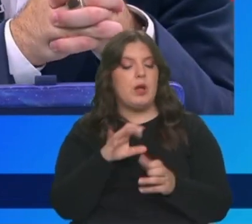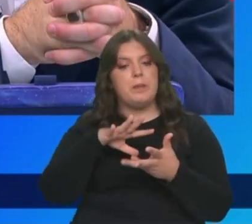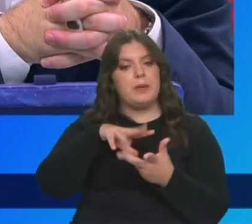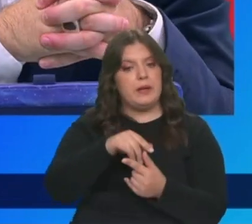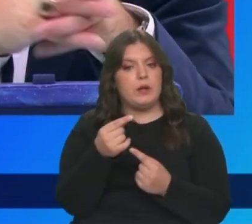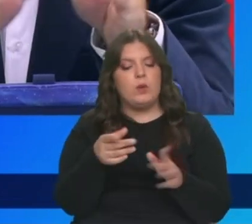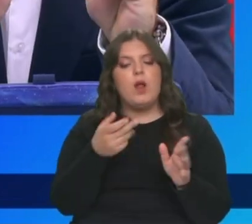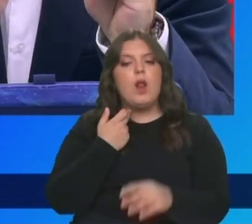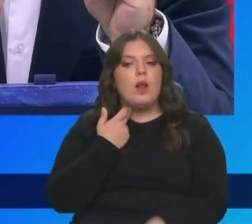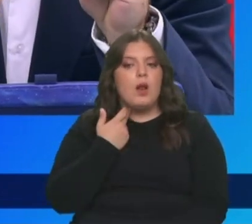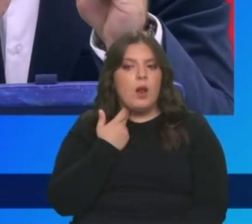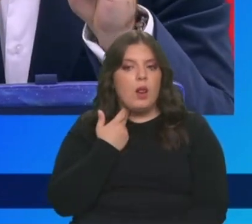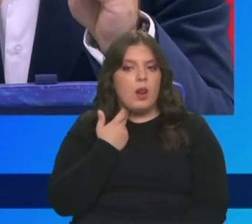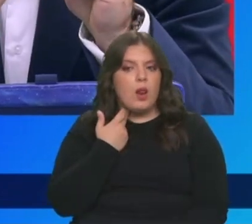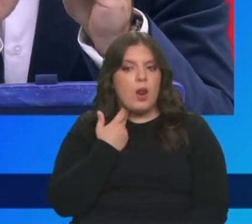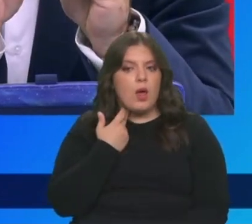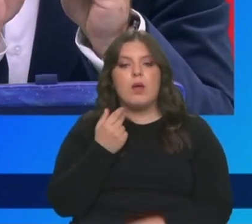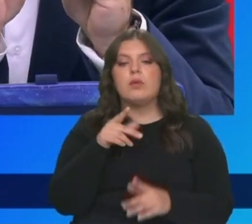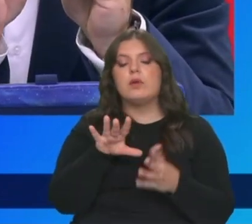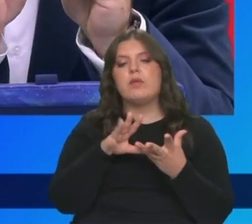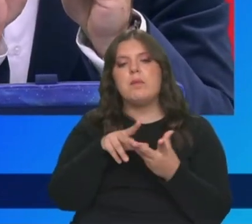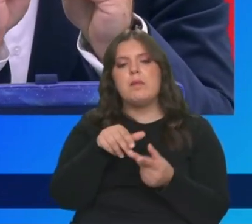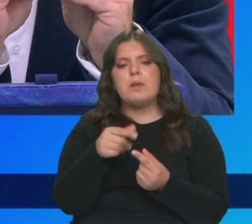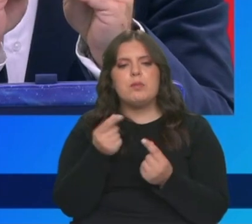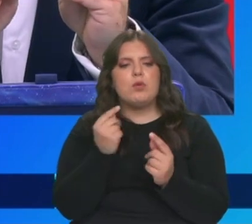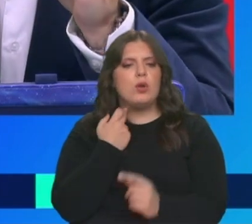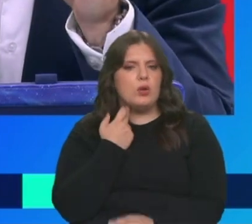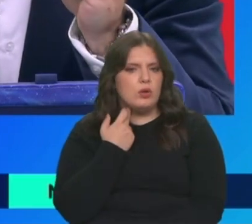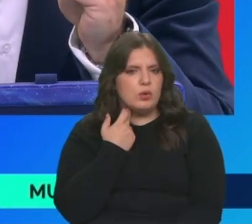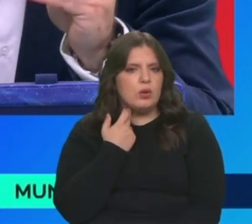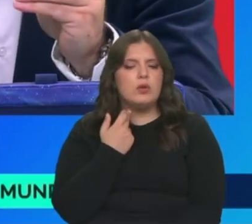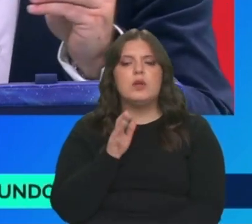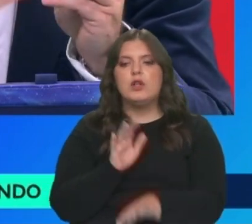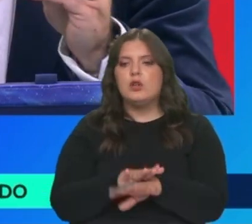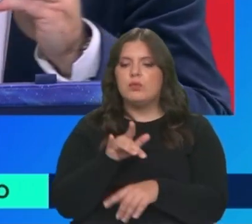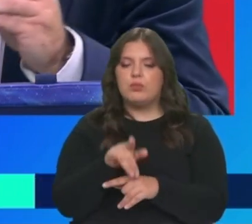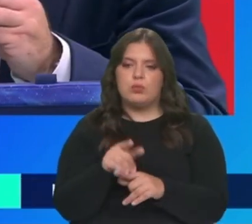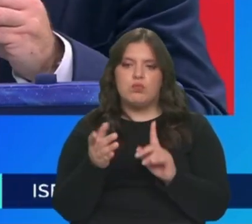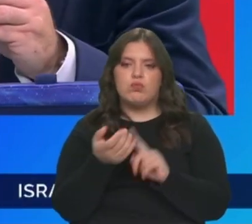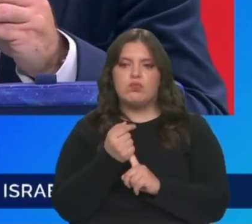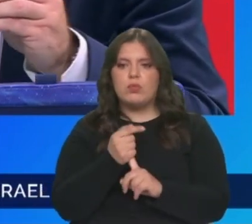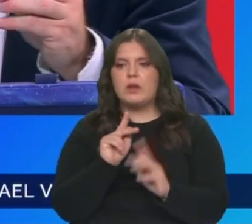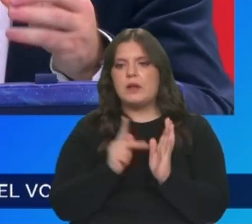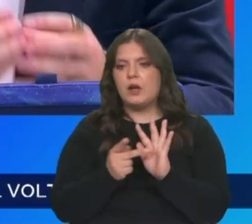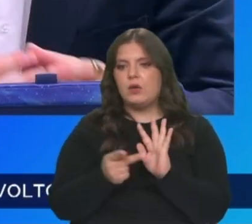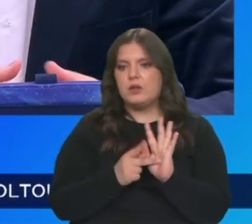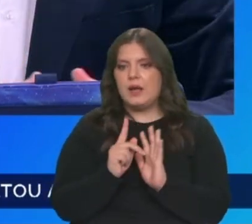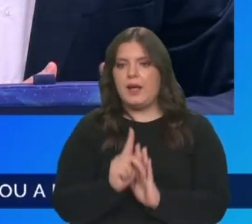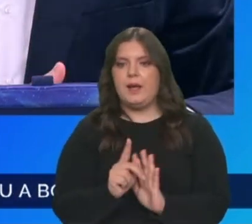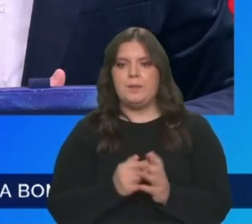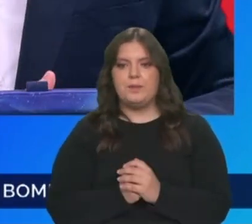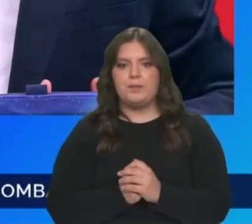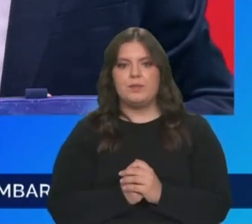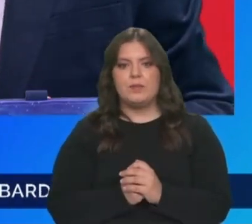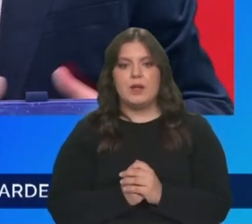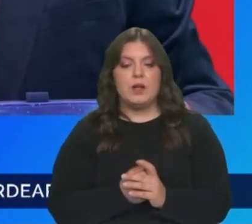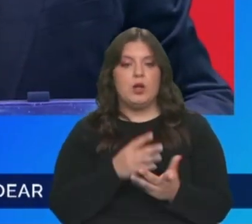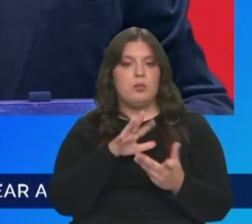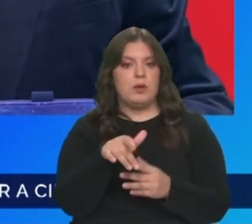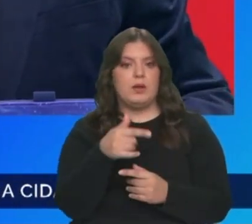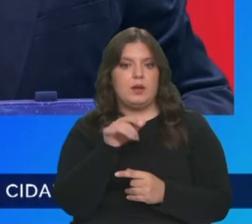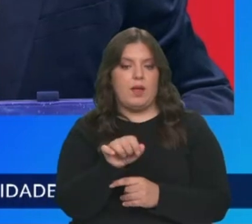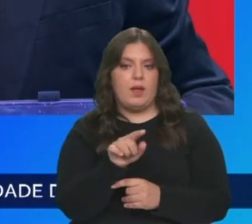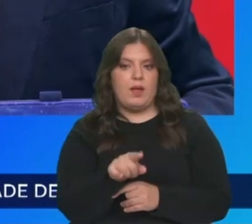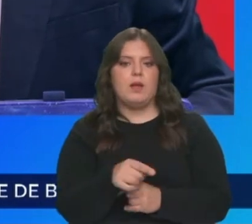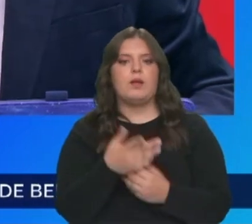planeta pequenino. Estamos a falar de massas muito, muito pequeninas. E, portanto, é uma proeza também tecnológica. Descobrir um planeta desse. E também temos